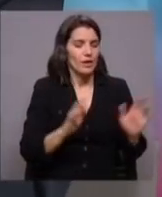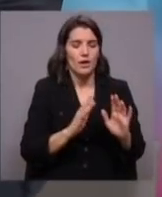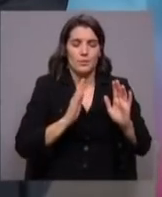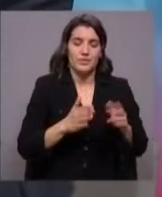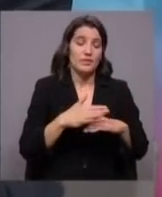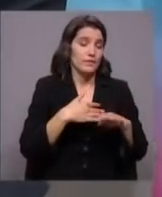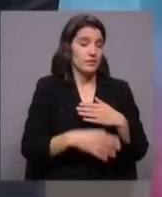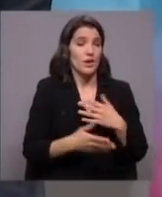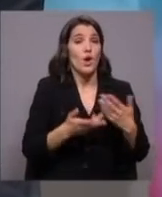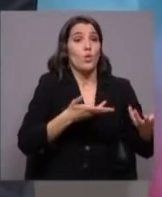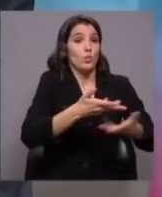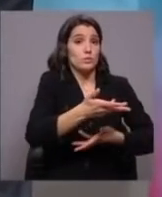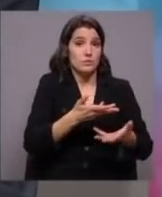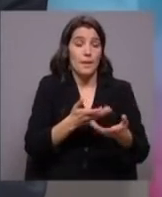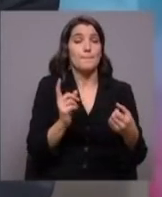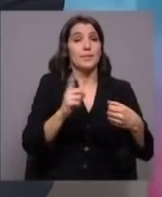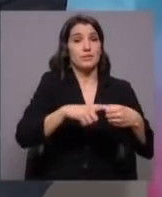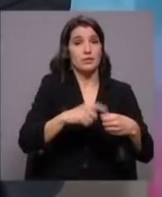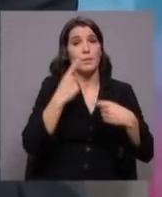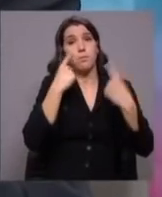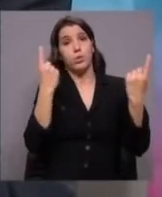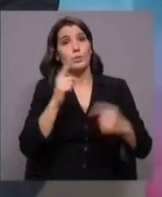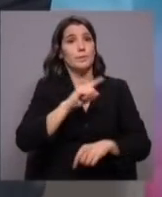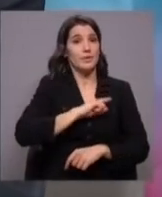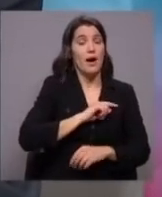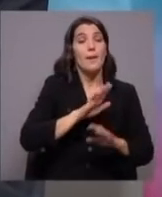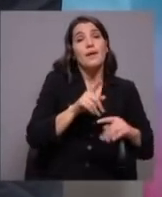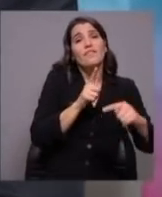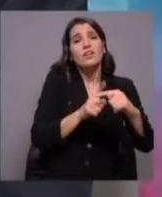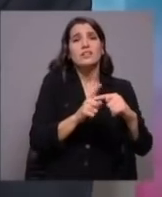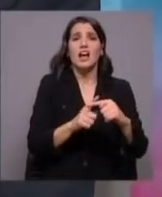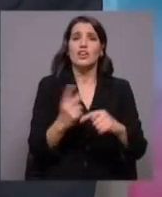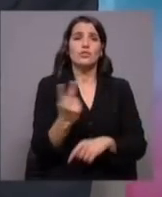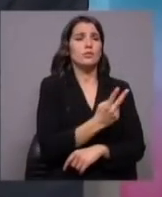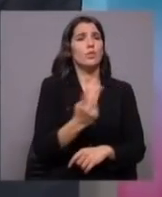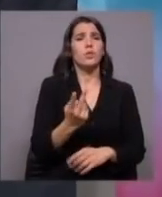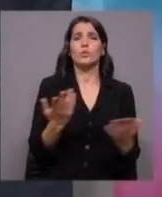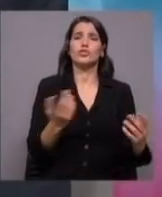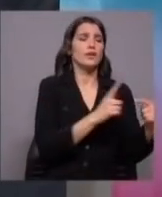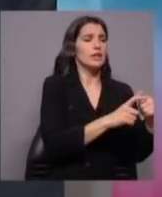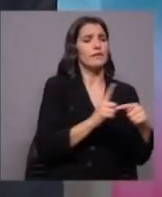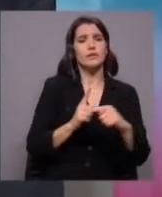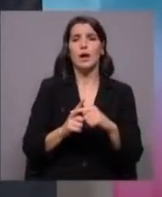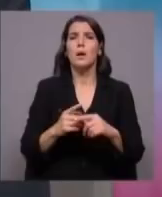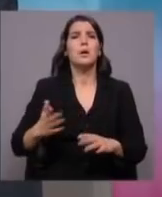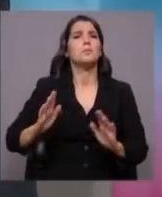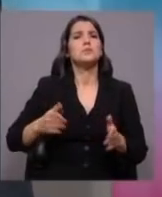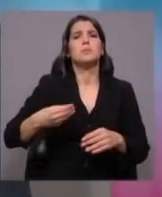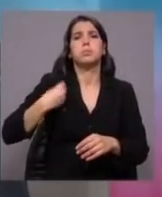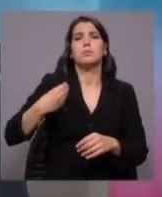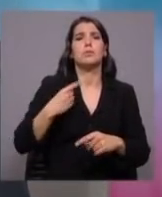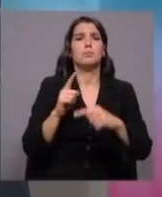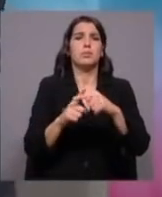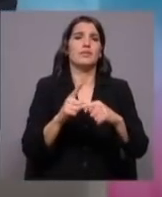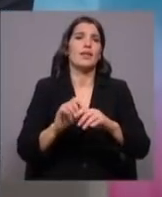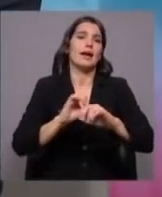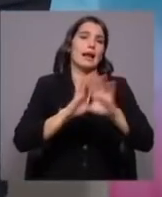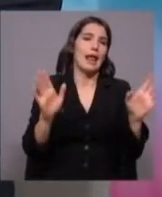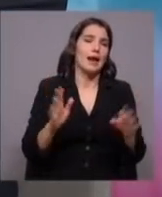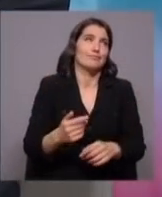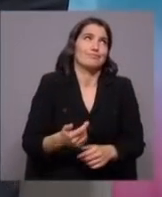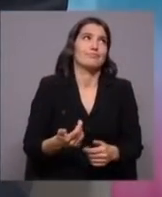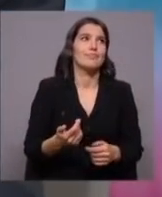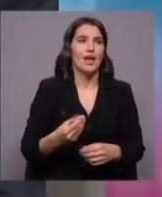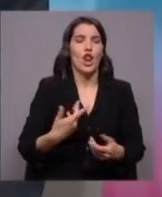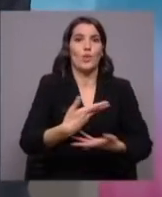Temos de negociar justamente parcerias público-privadas, mas com vantagem para ambas as partes. Não tenho que me preocupar com o privado, de certeza que vai negociar com vantagem para ele. Tenho